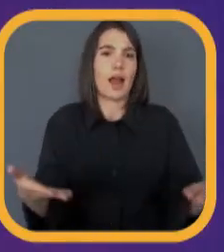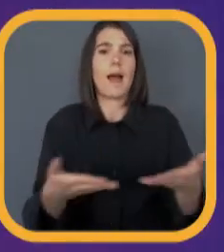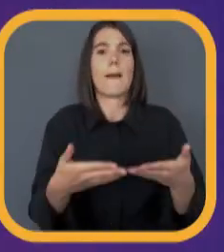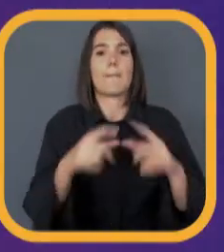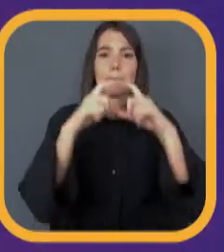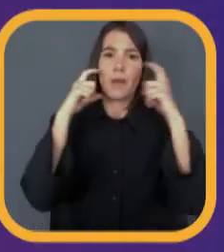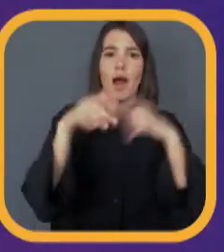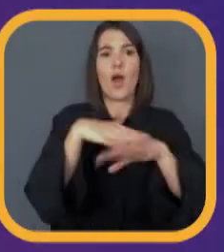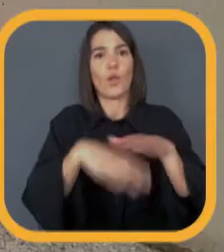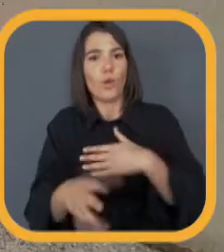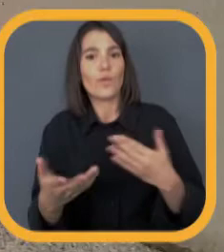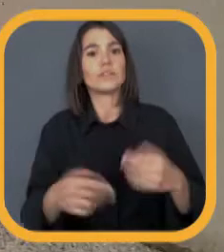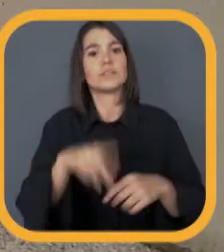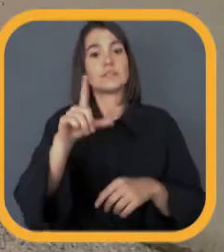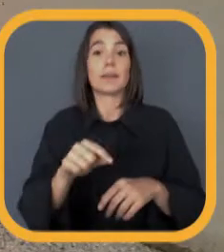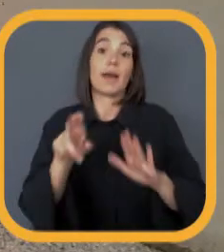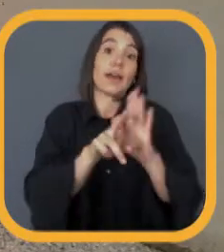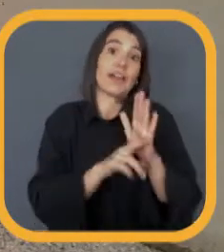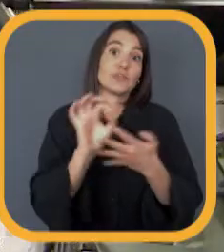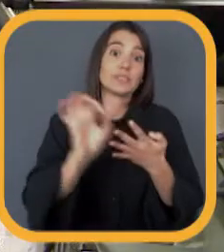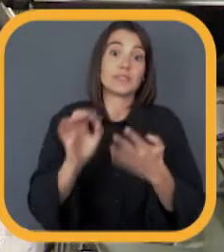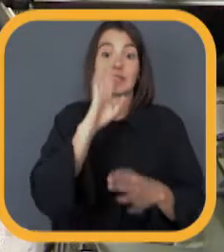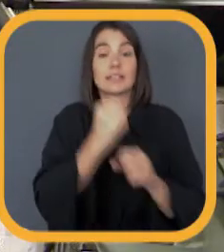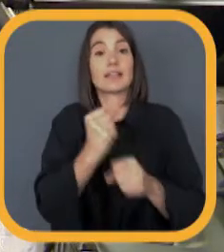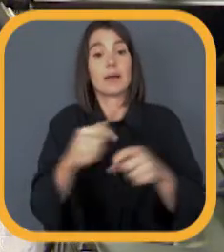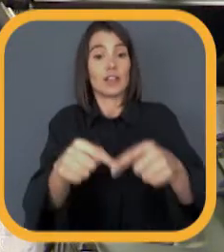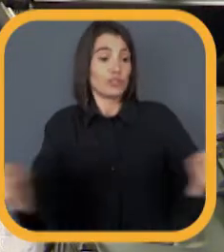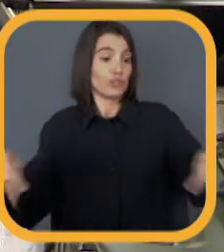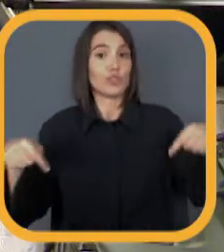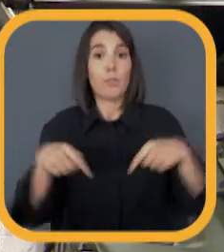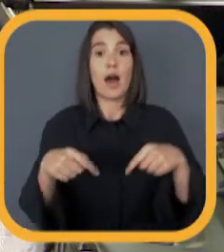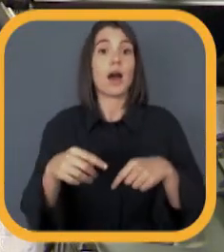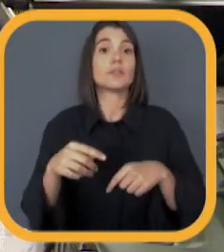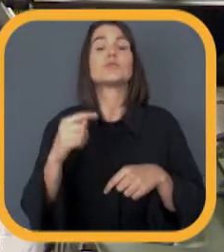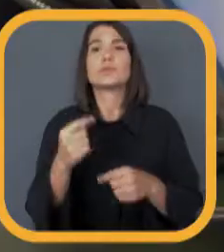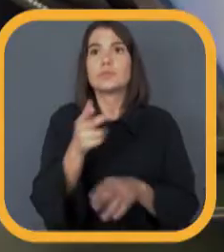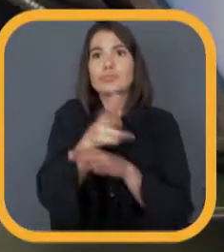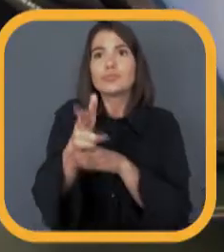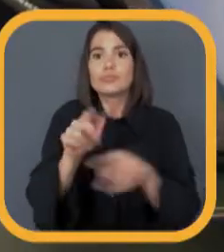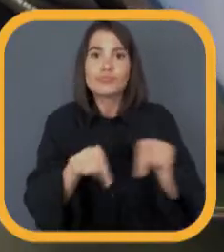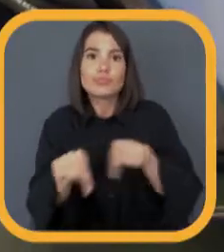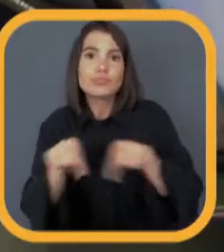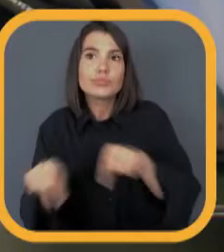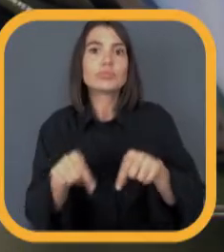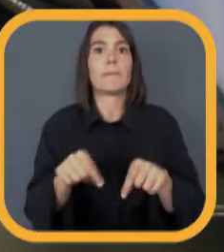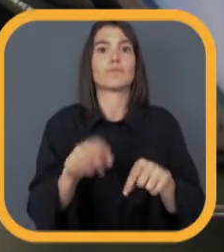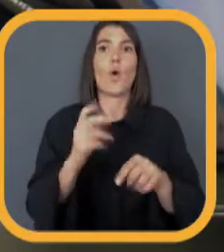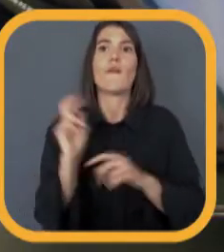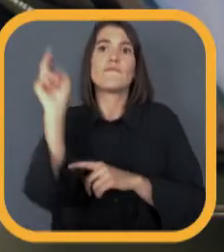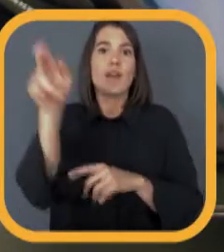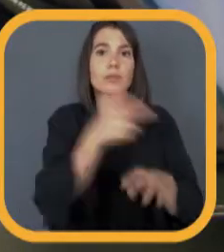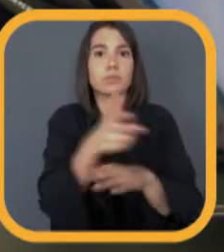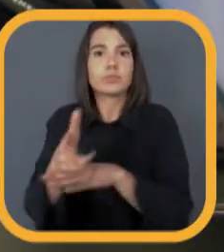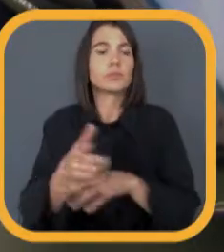e luvas para quem queira. Depois há regras específicas para quem trabalha no estúdio, para quem trabalha na regi, para os repórteres de imagem,